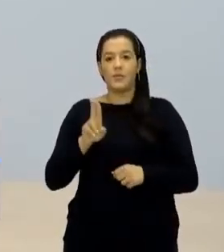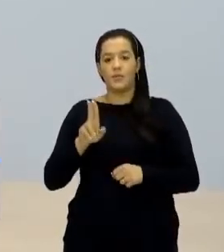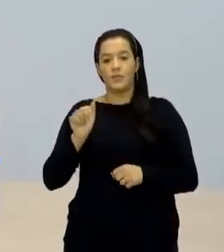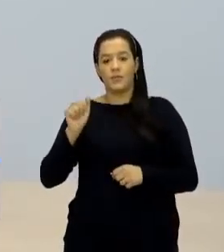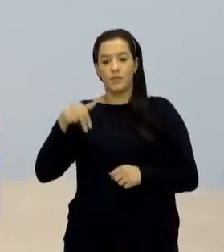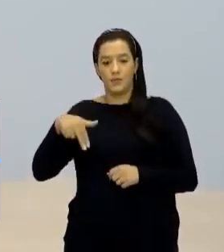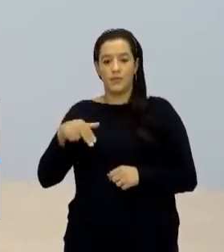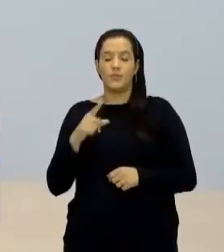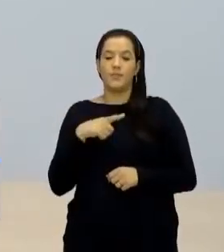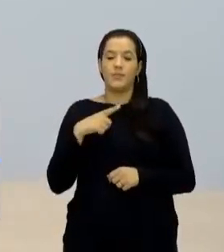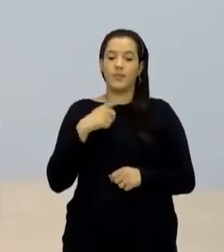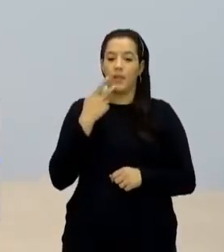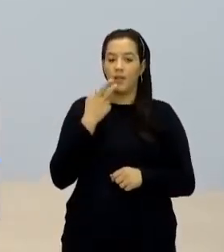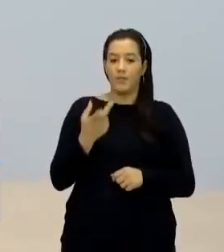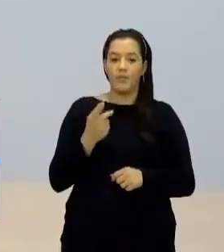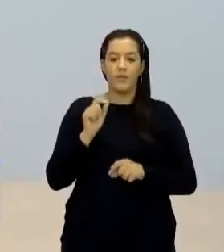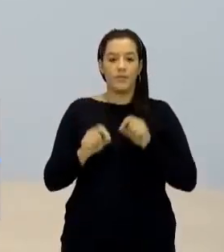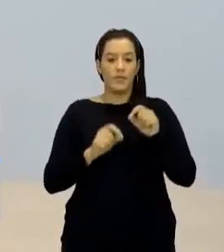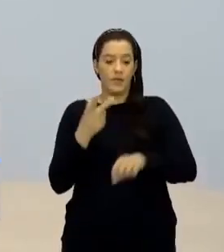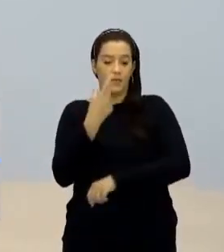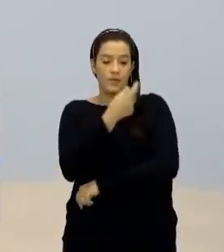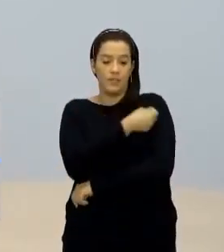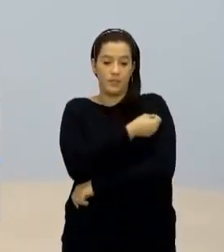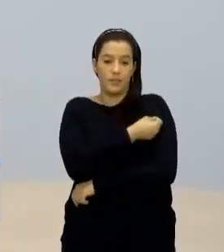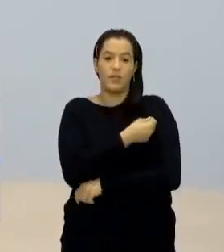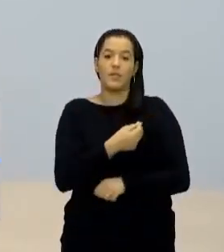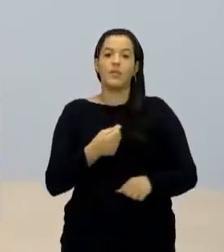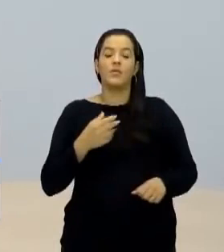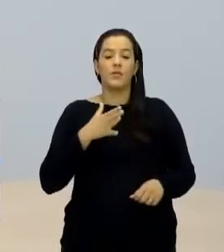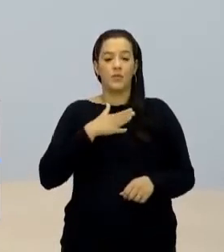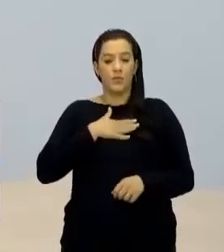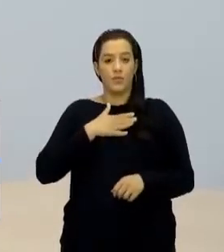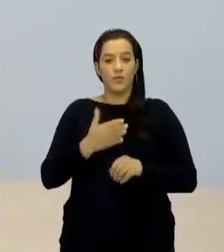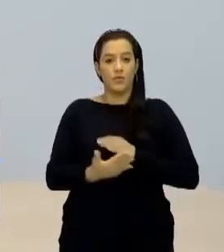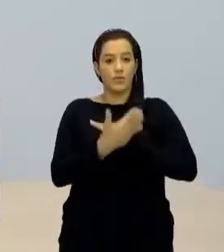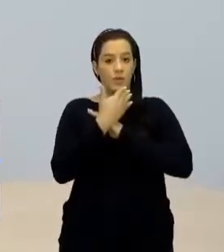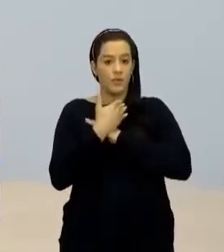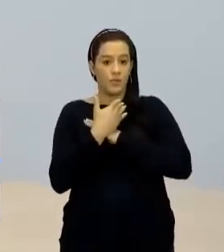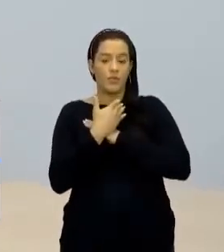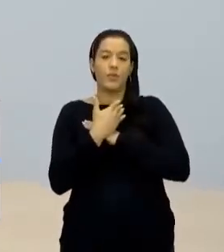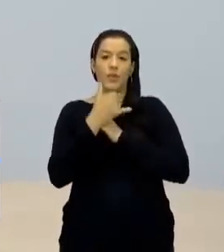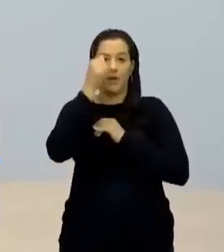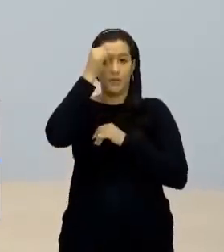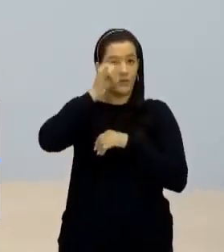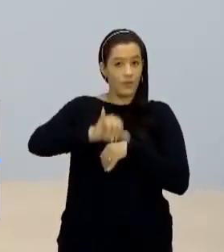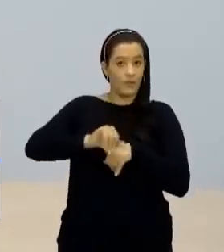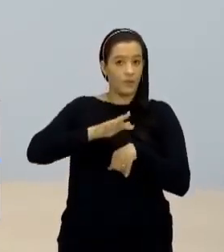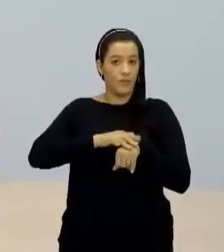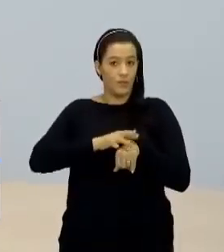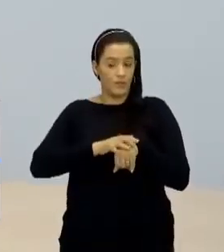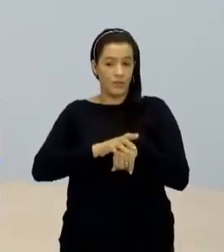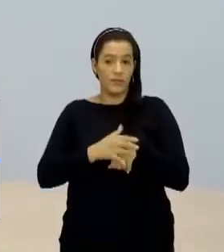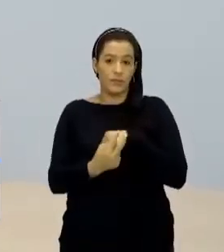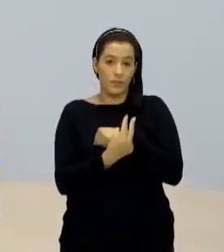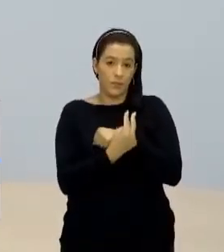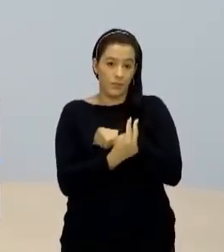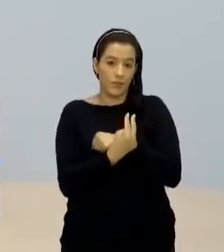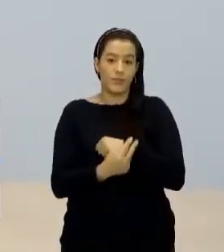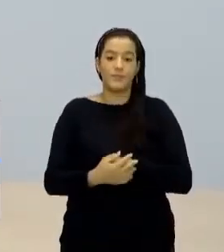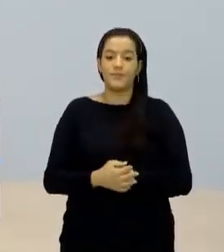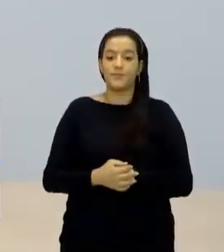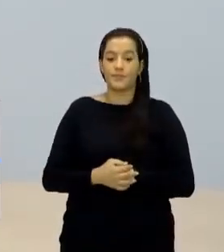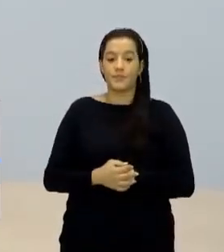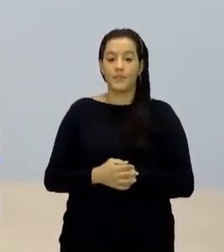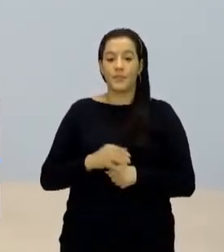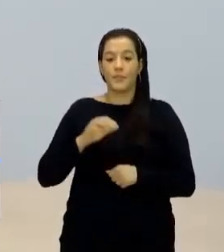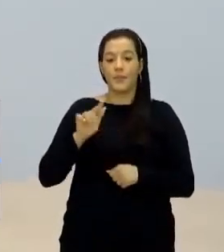novo, ela funciona para proteger de doenças. Né? Tem a Gabriele de novo, está na sequência,